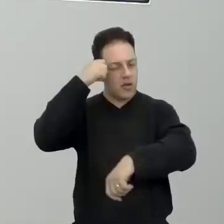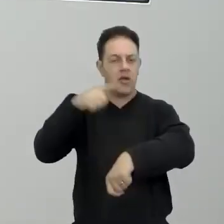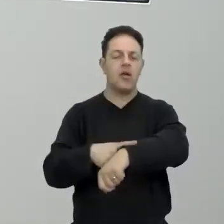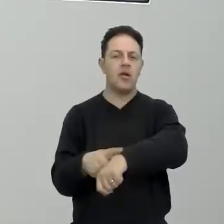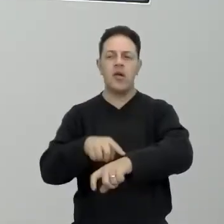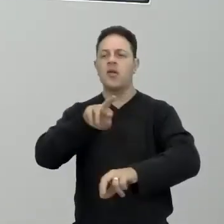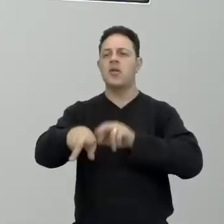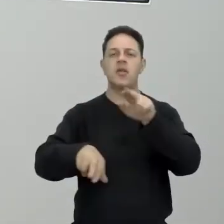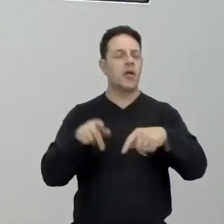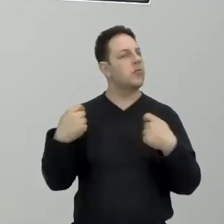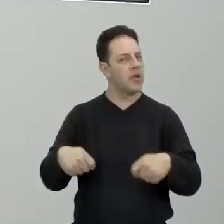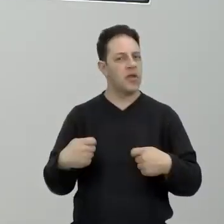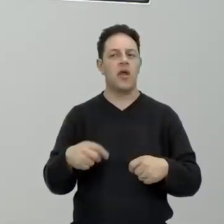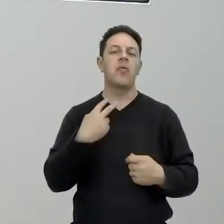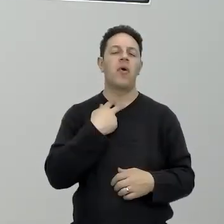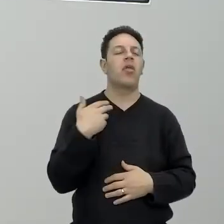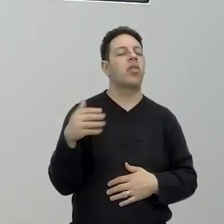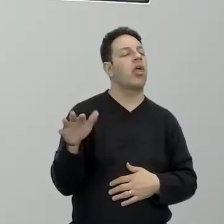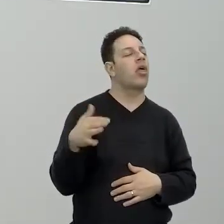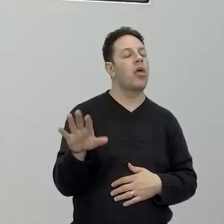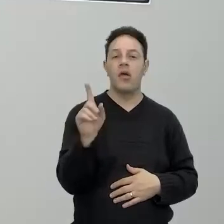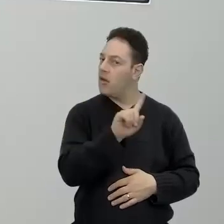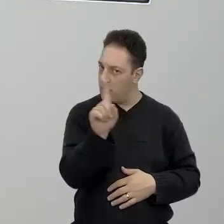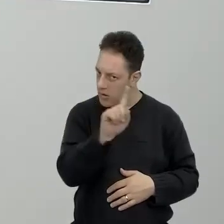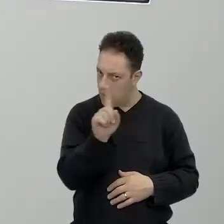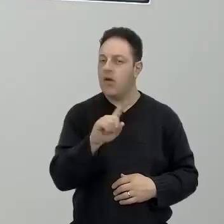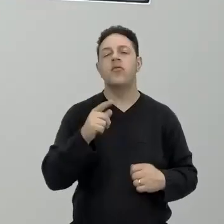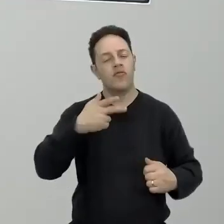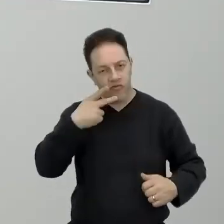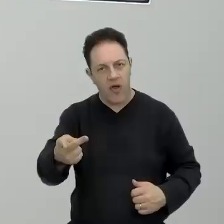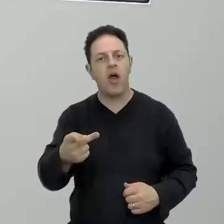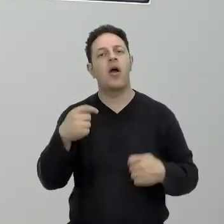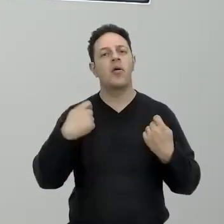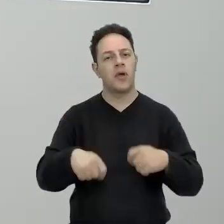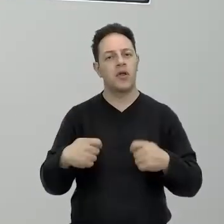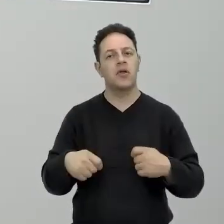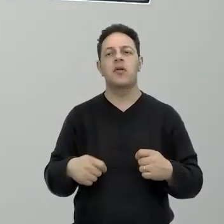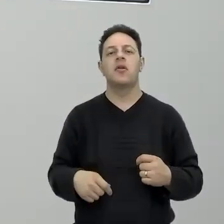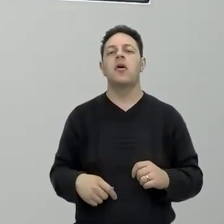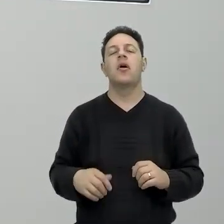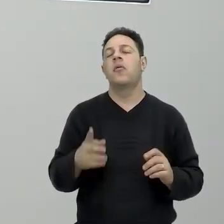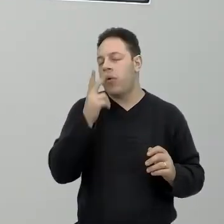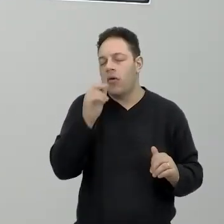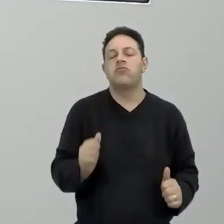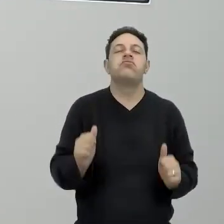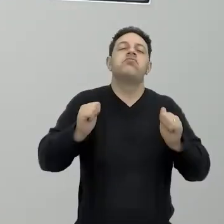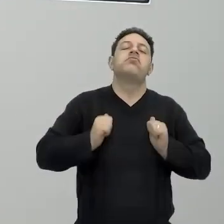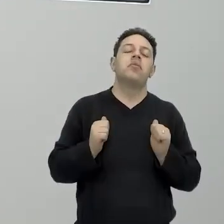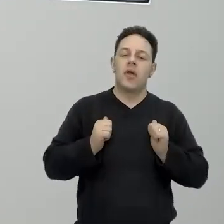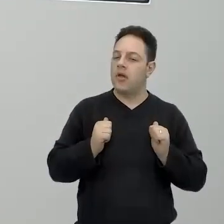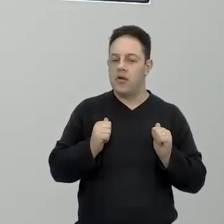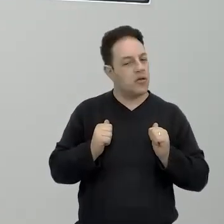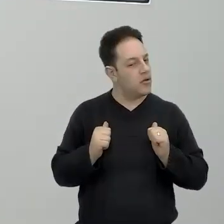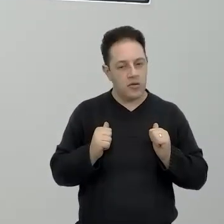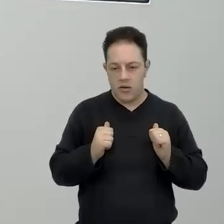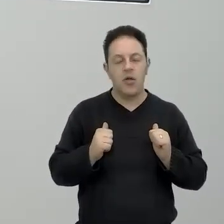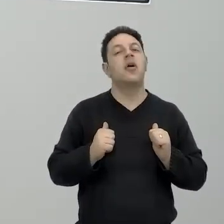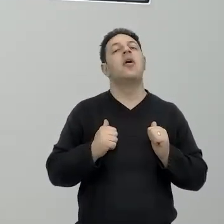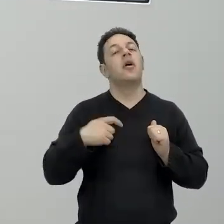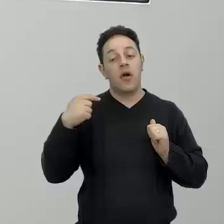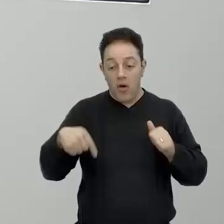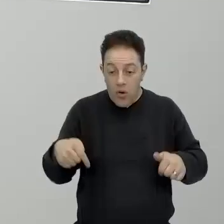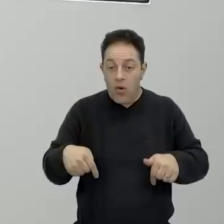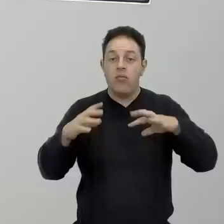e não fique passivo diante delas, né? Que a gente não apenas esteja no mundo de